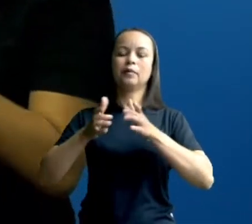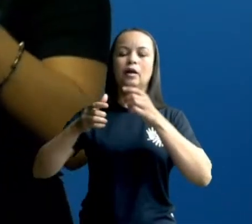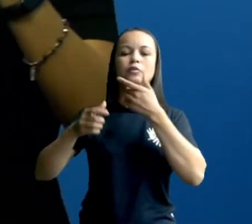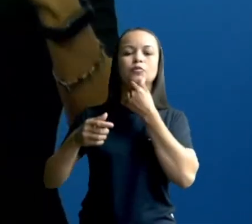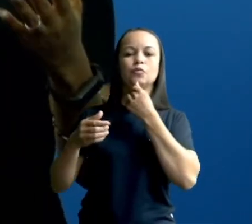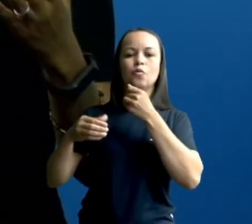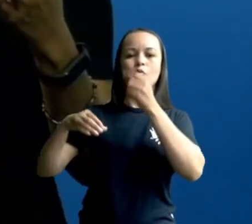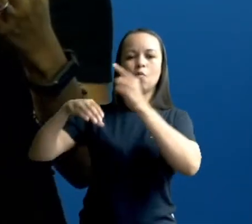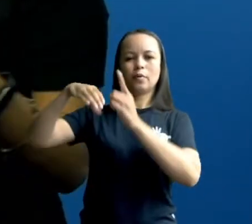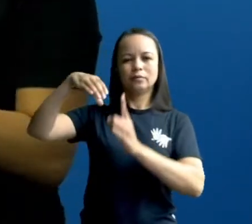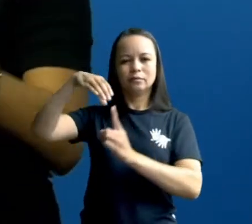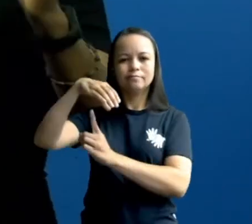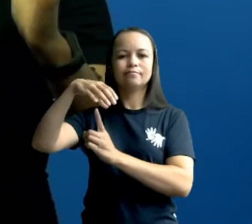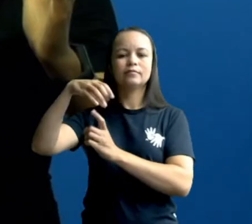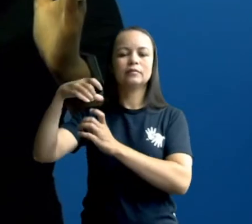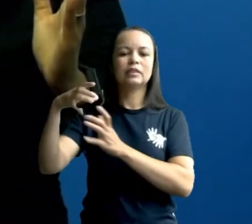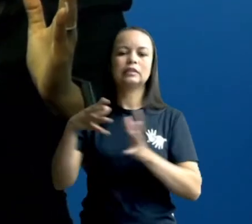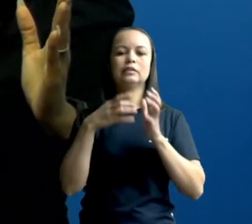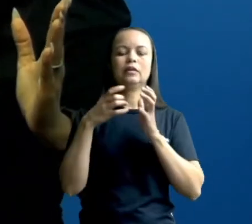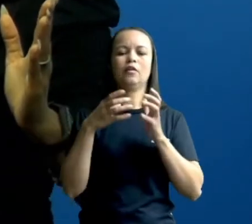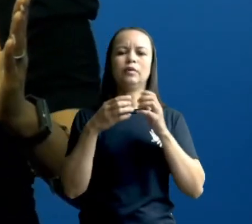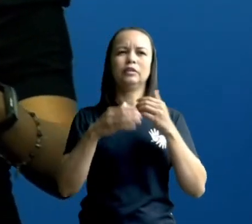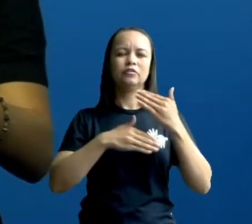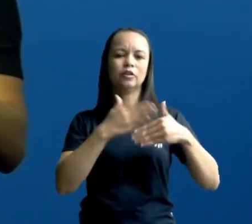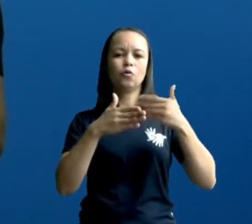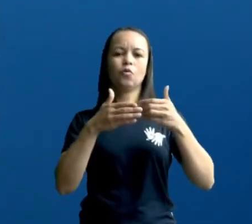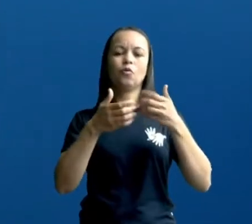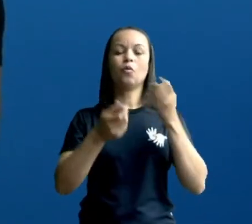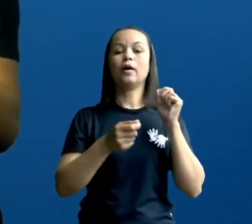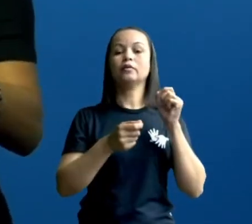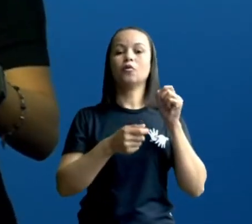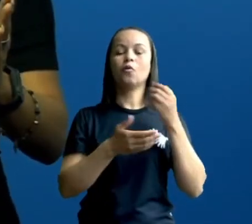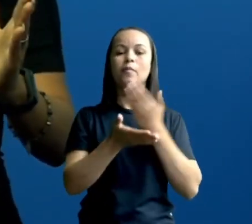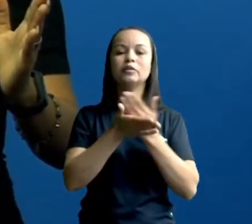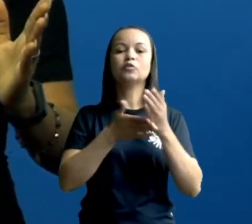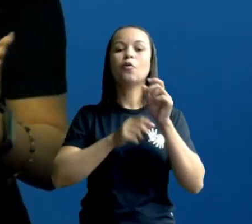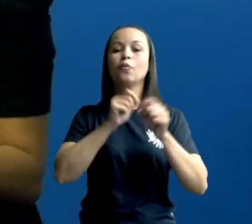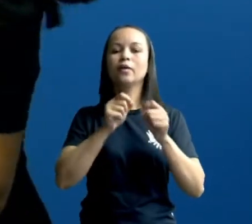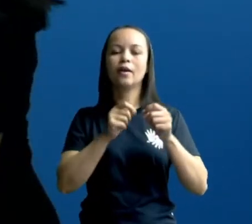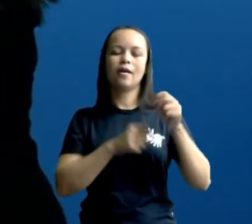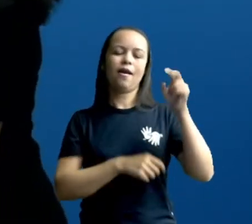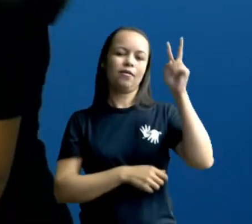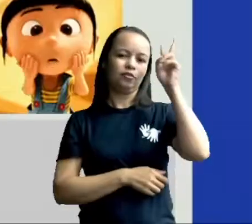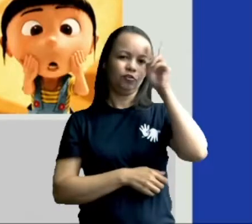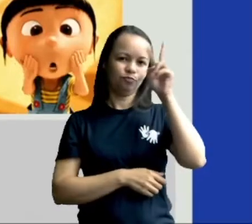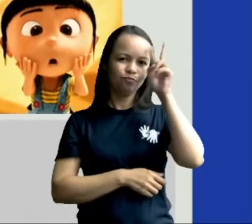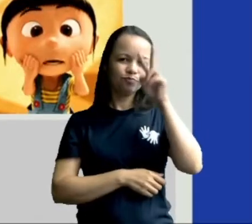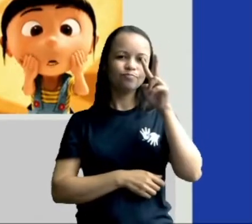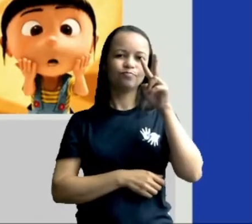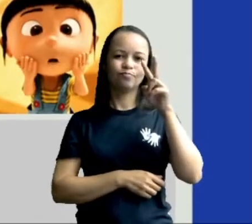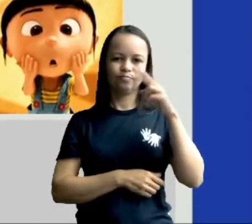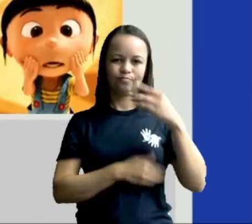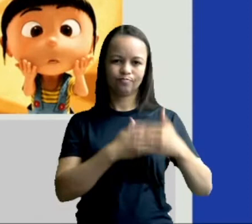descoberta, se desvinculou. A pré-história começou a existir a história, tá certo?